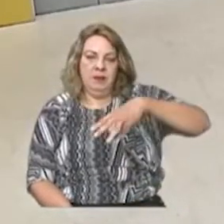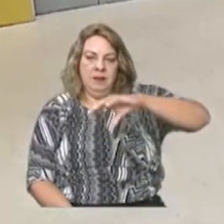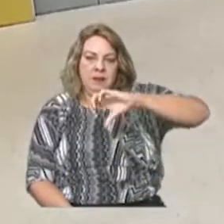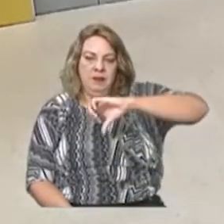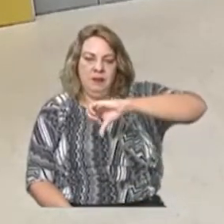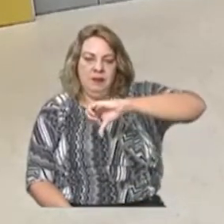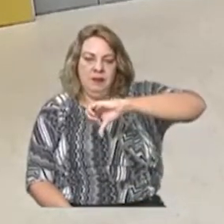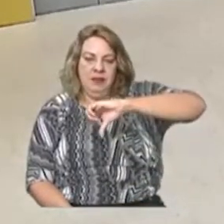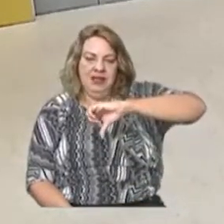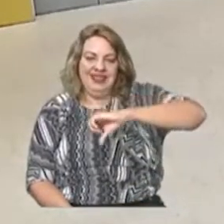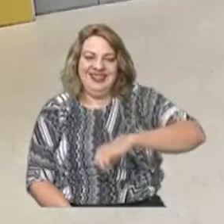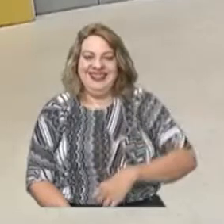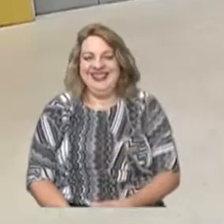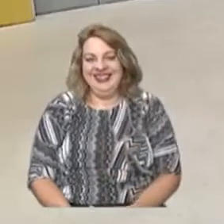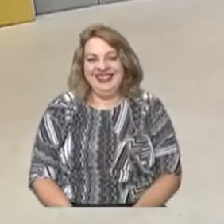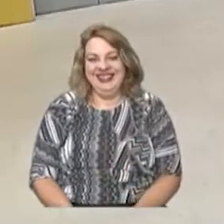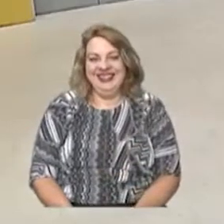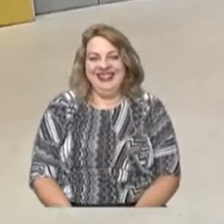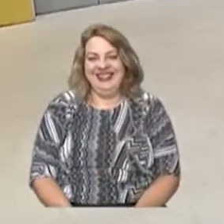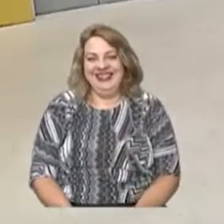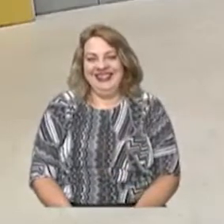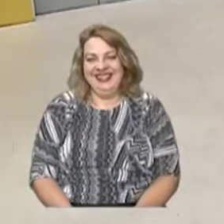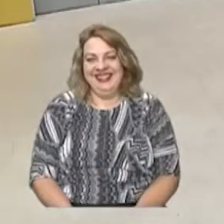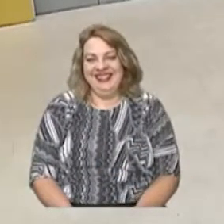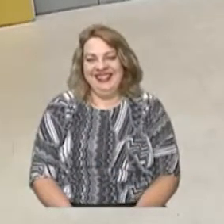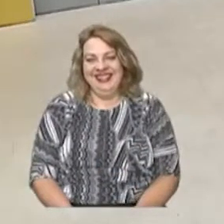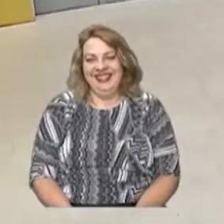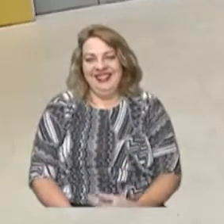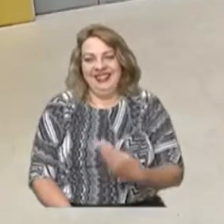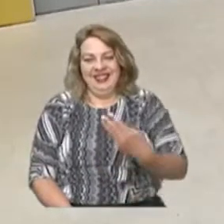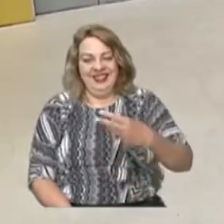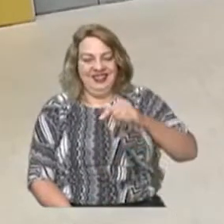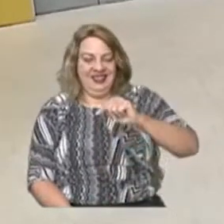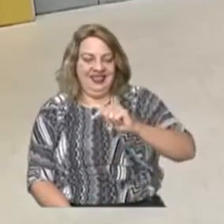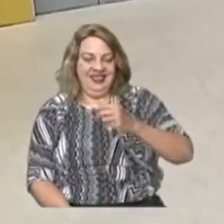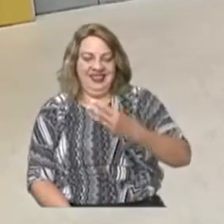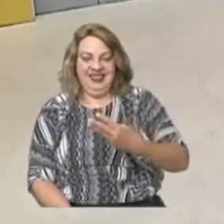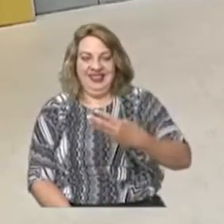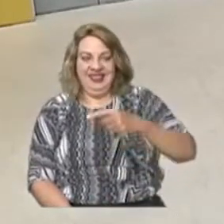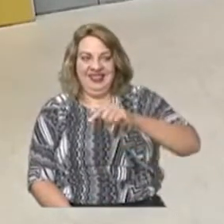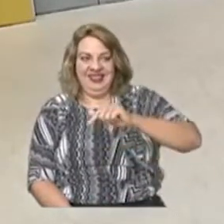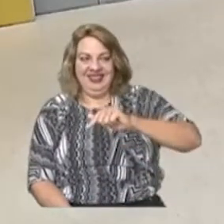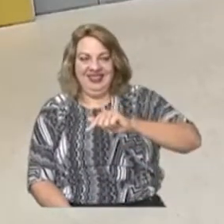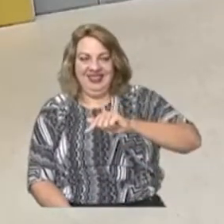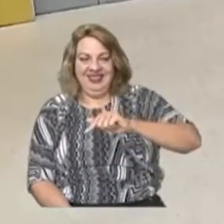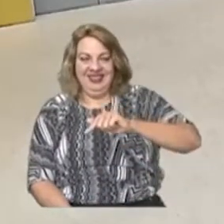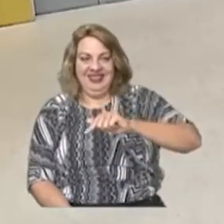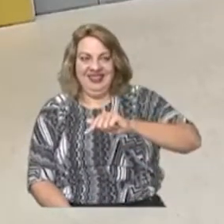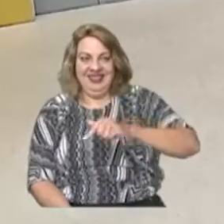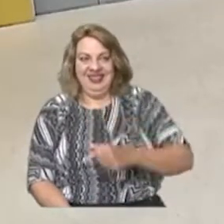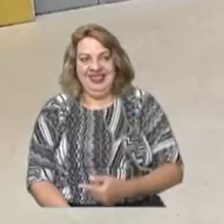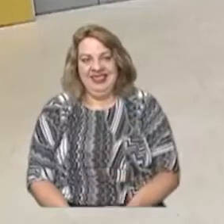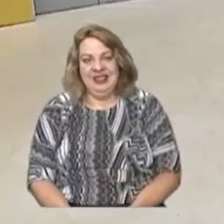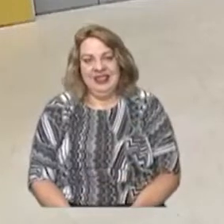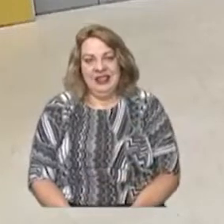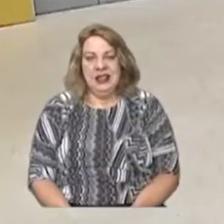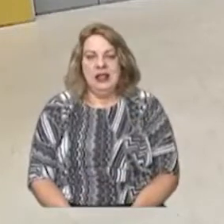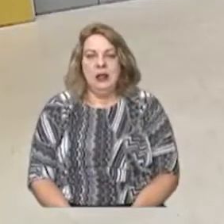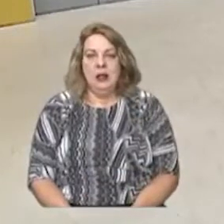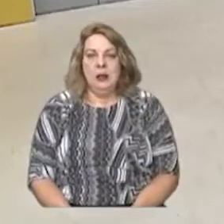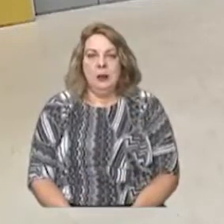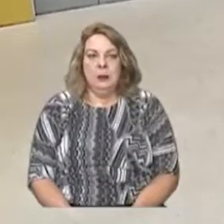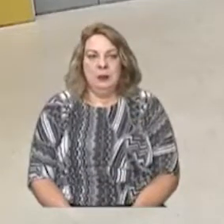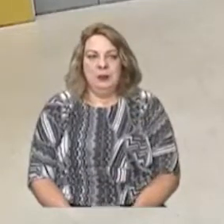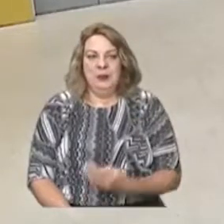Marque. 39. Sobe também o 37. 37. Eu chamo e